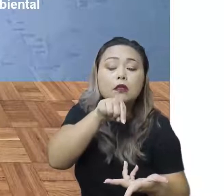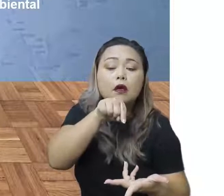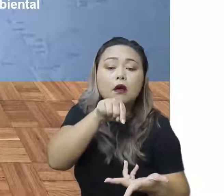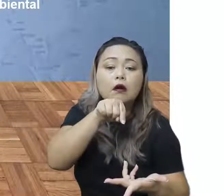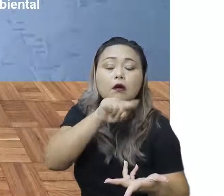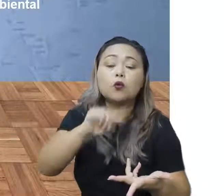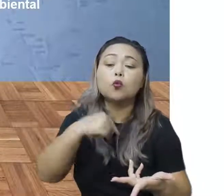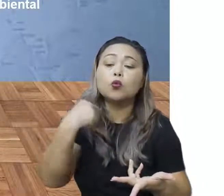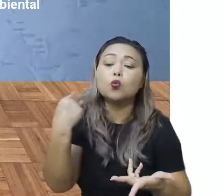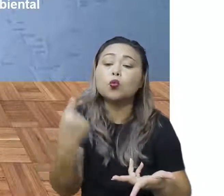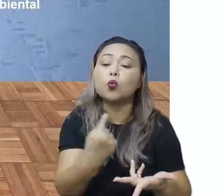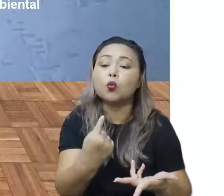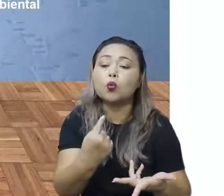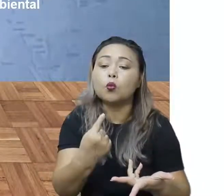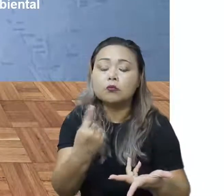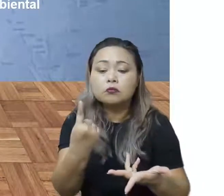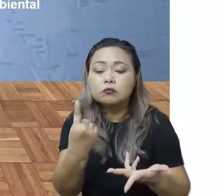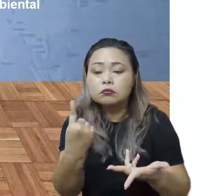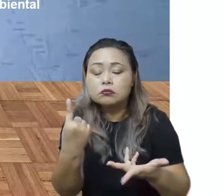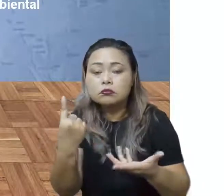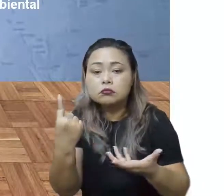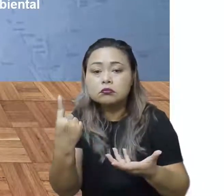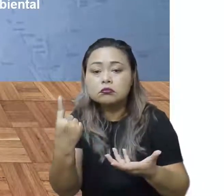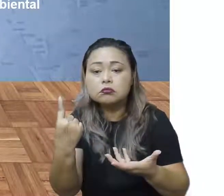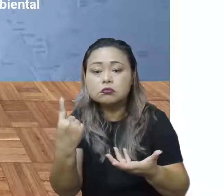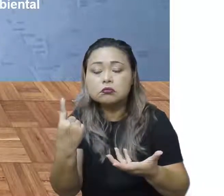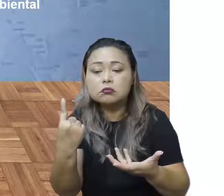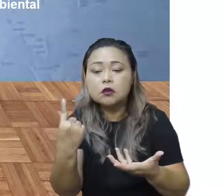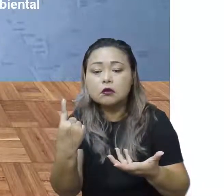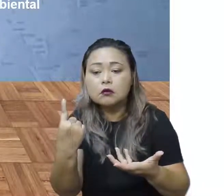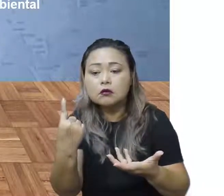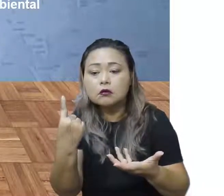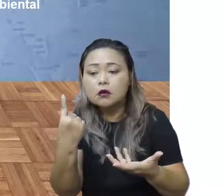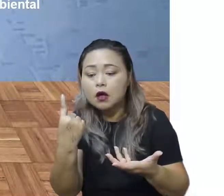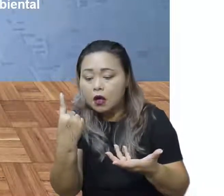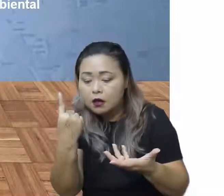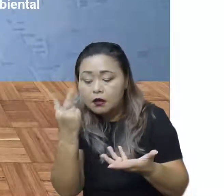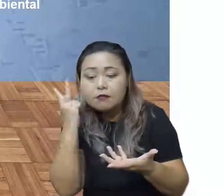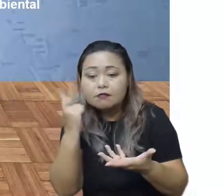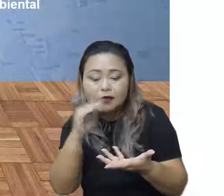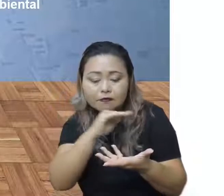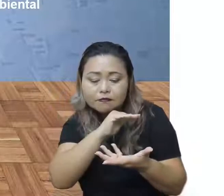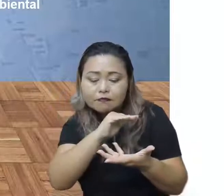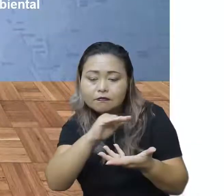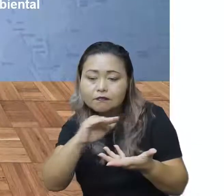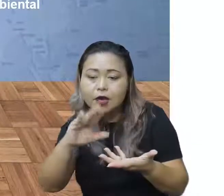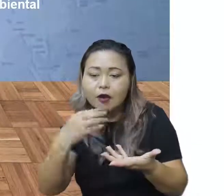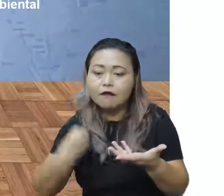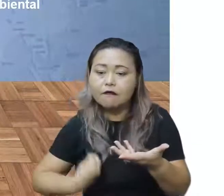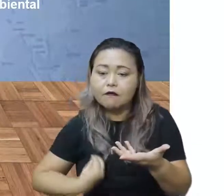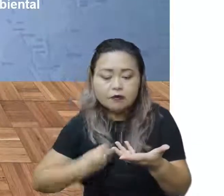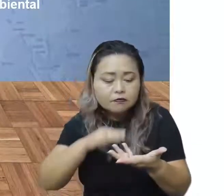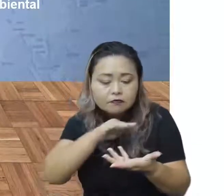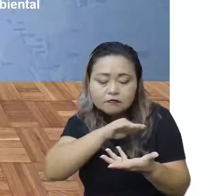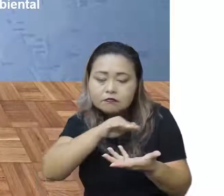Nós fazemos parte de uma mesma biosfera. Bio é vida.